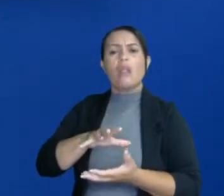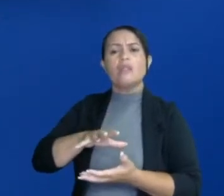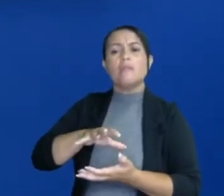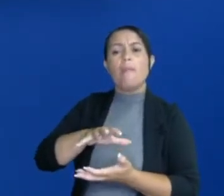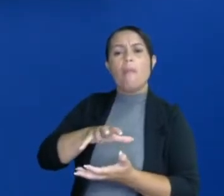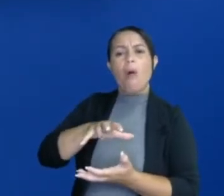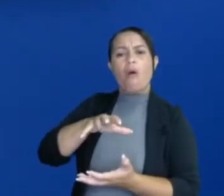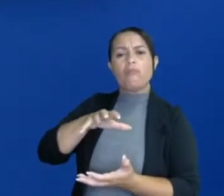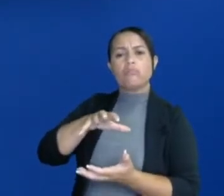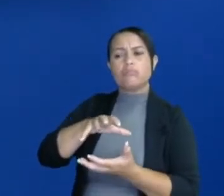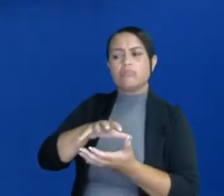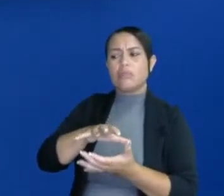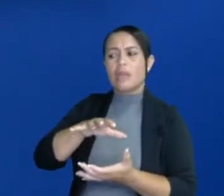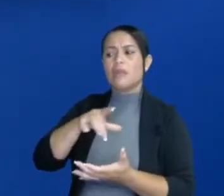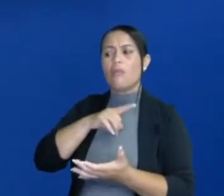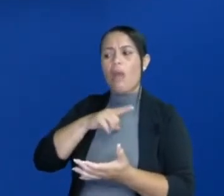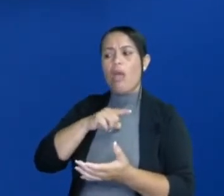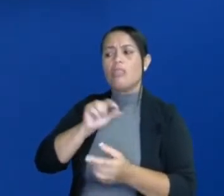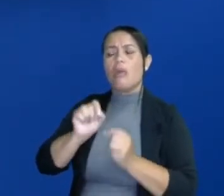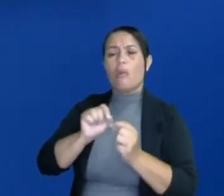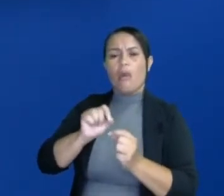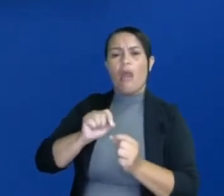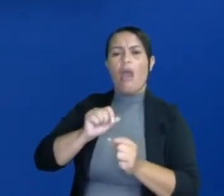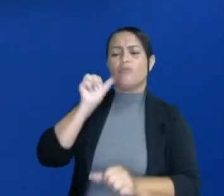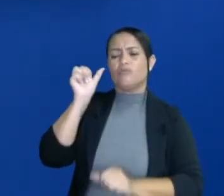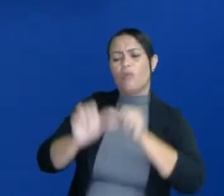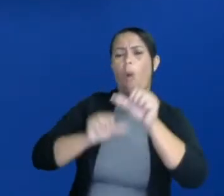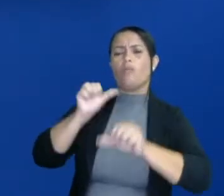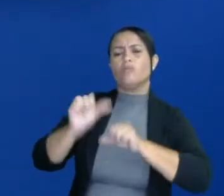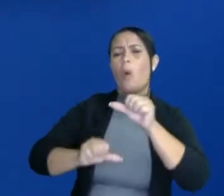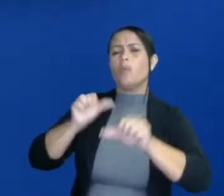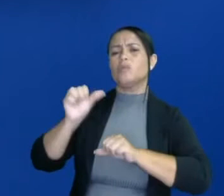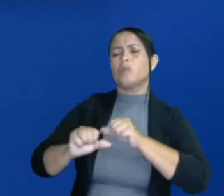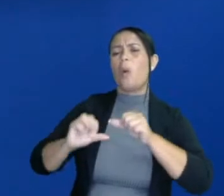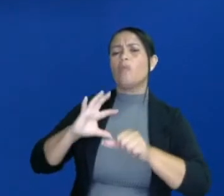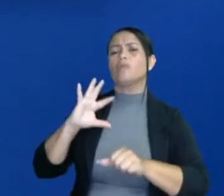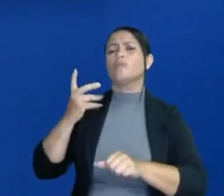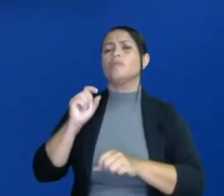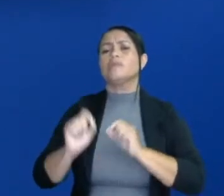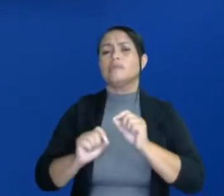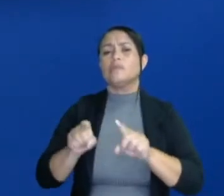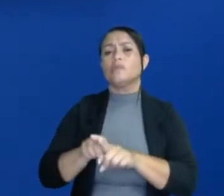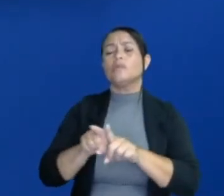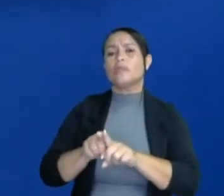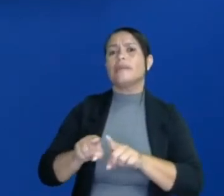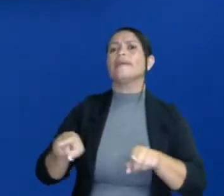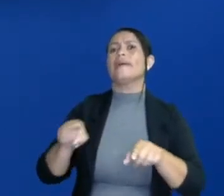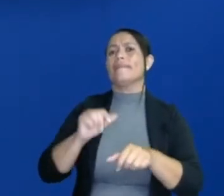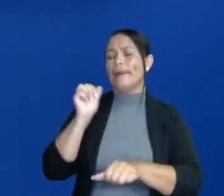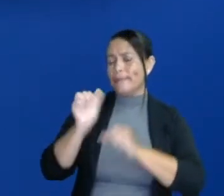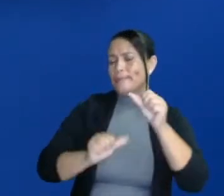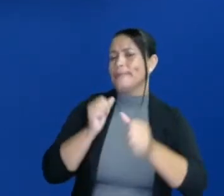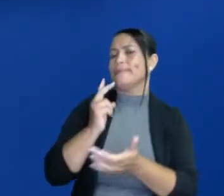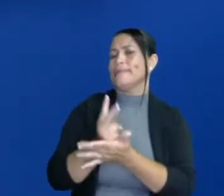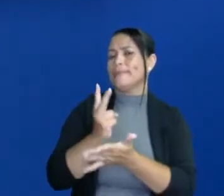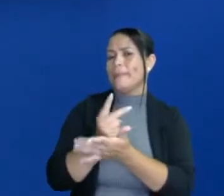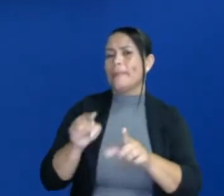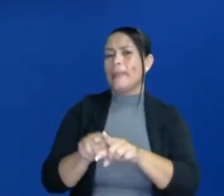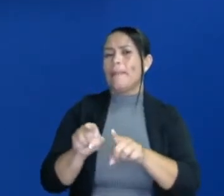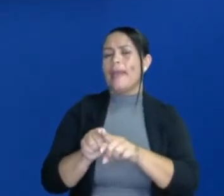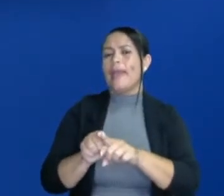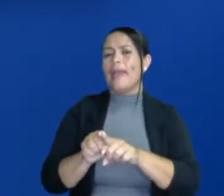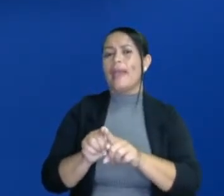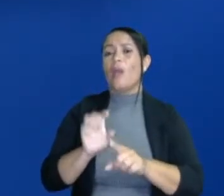Terra sofre alterações ao longo do tempo, ao longo das eras geológicas, e o seu magnetismo também vai sofrer alteração. Ou seja,